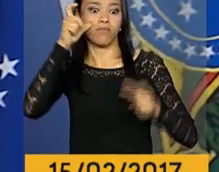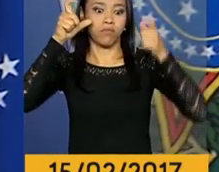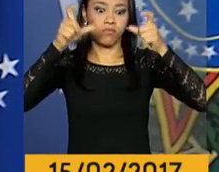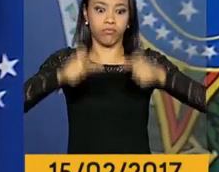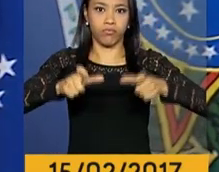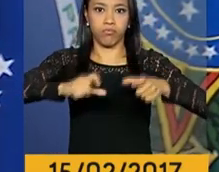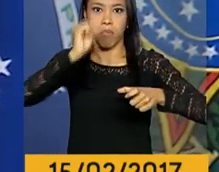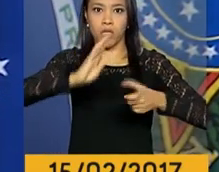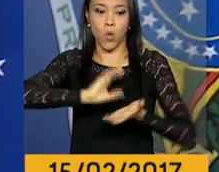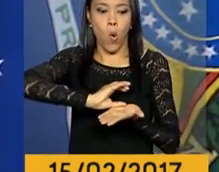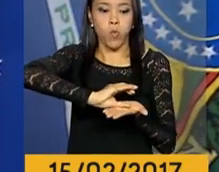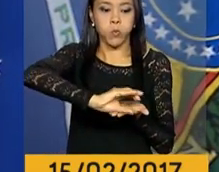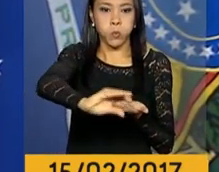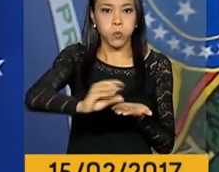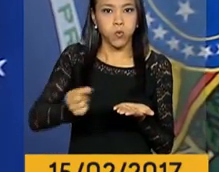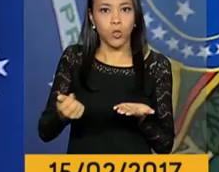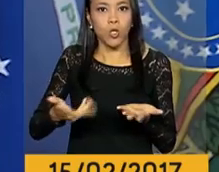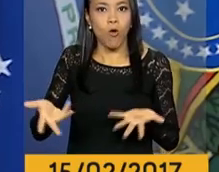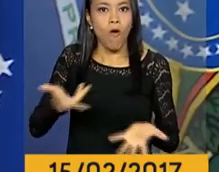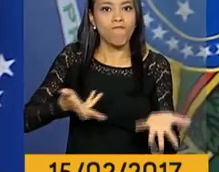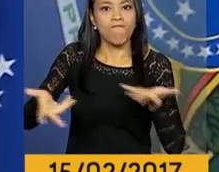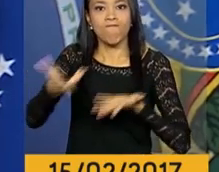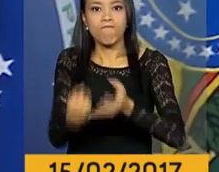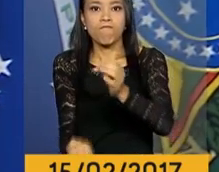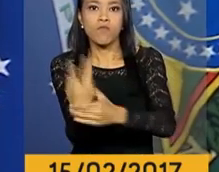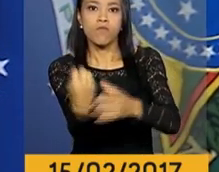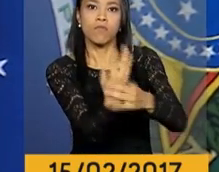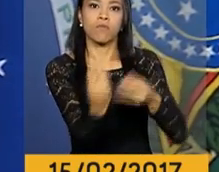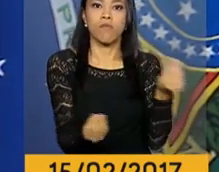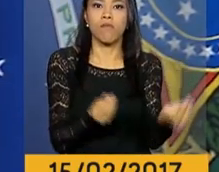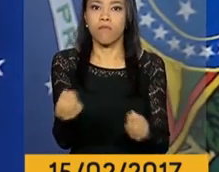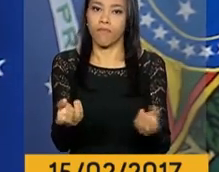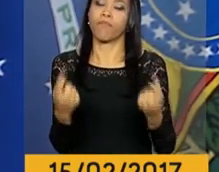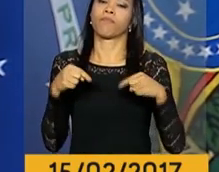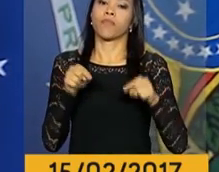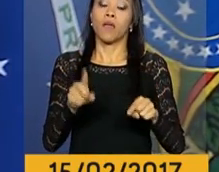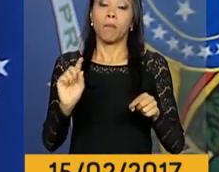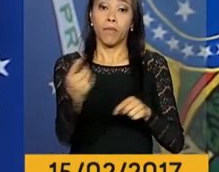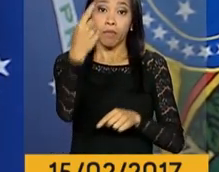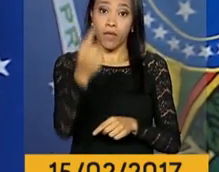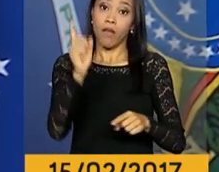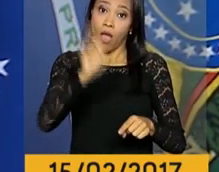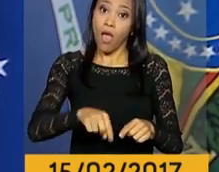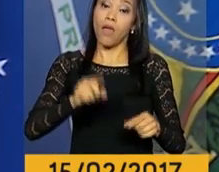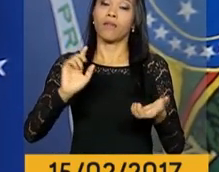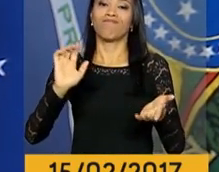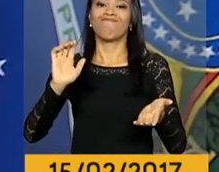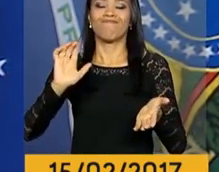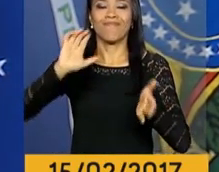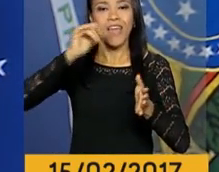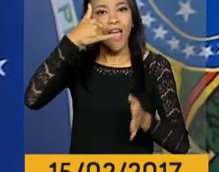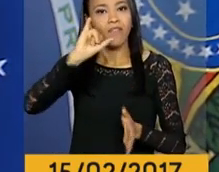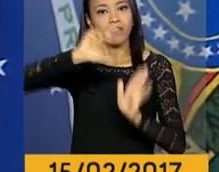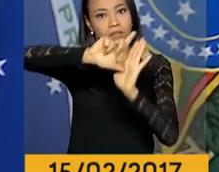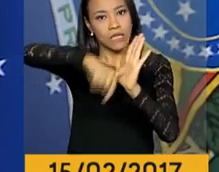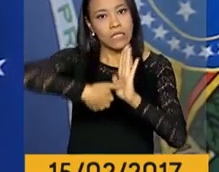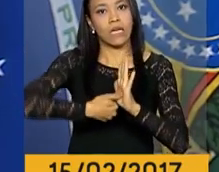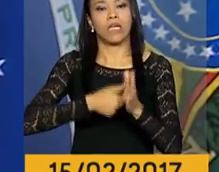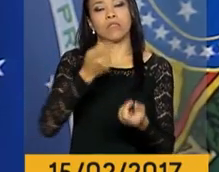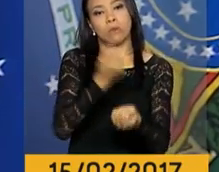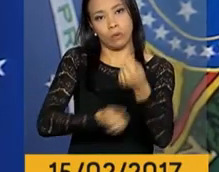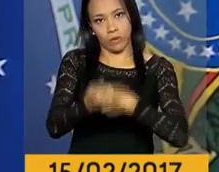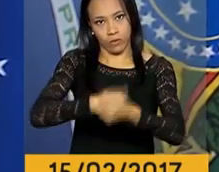nós pegamos um período de grande recessão, o primeiro momento nosso foi combater a recessão. E o combate à recessão vem